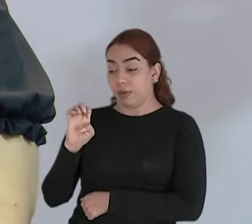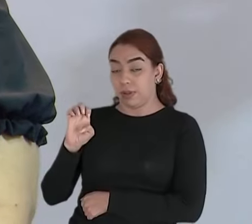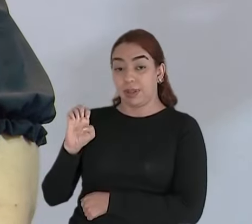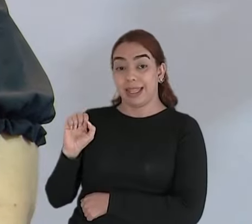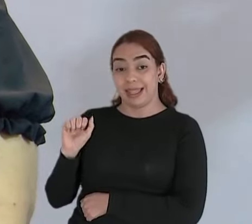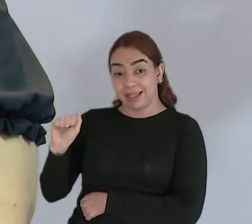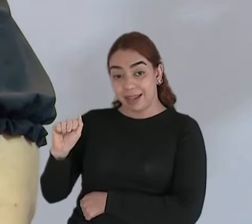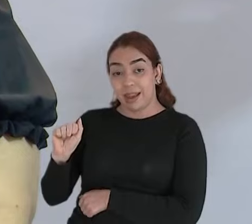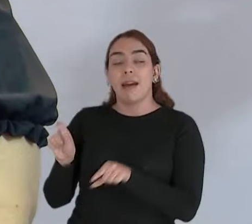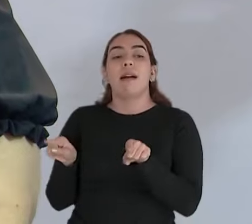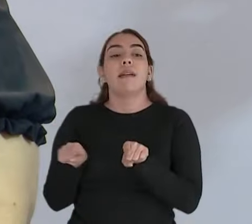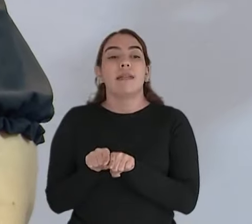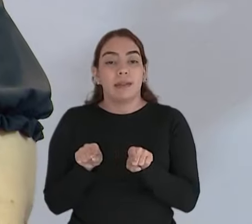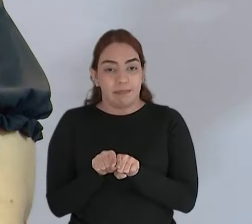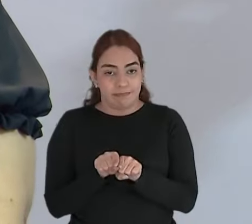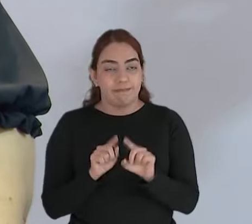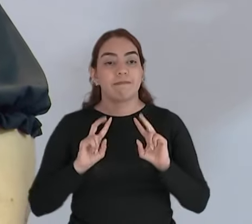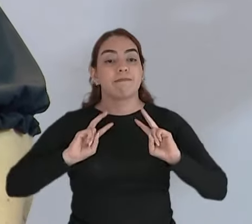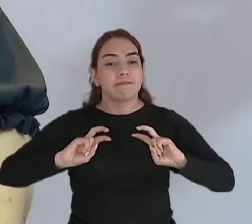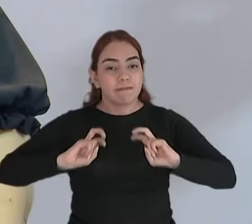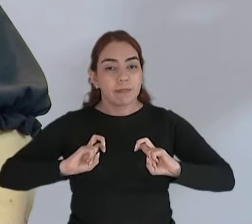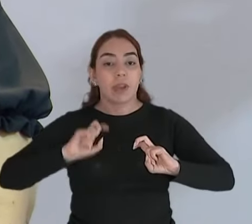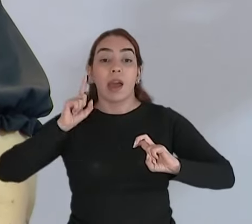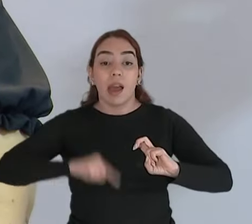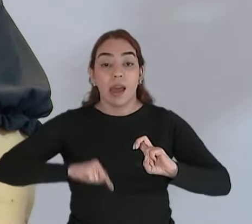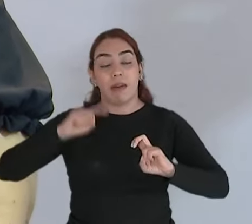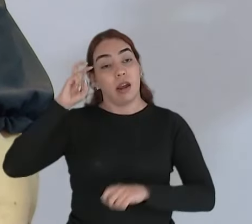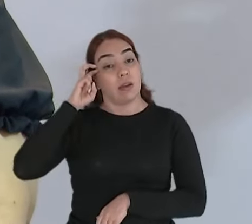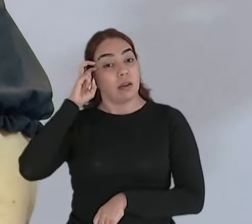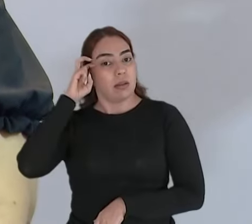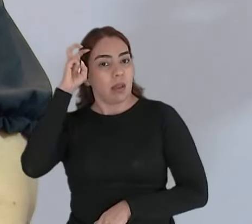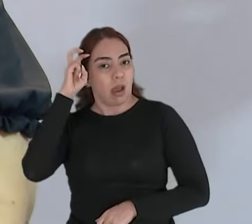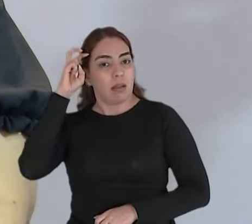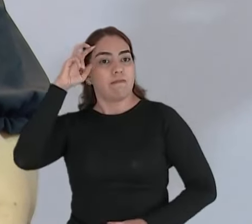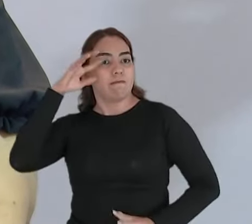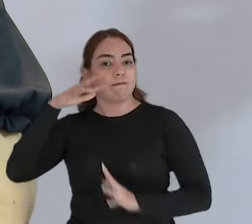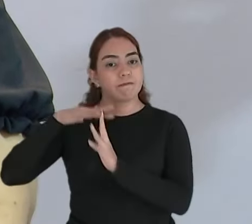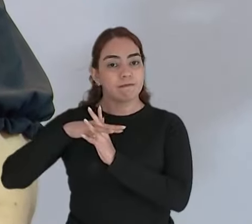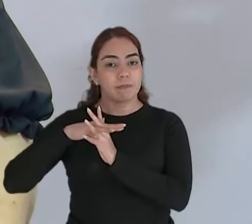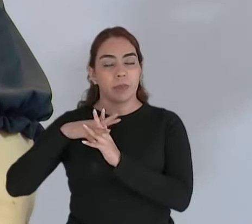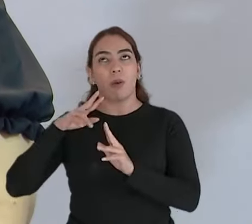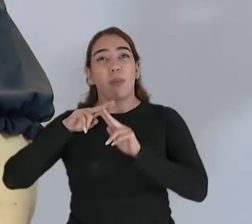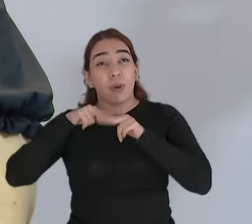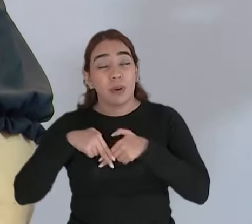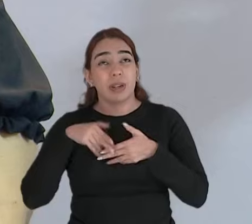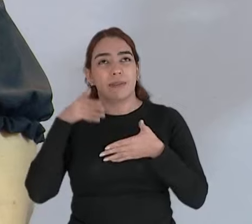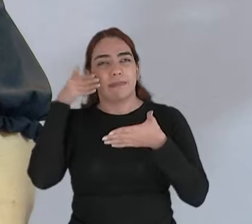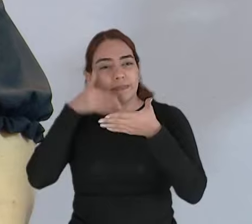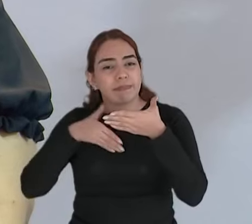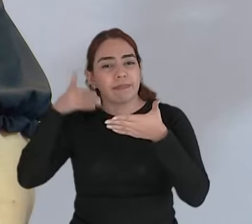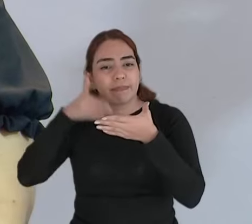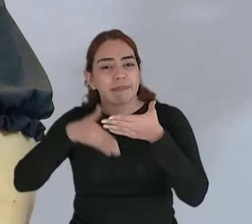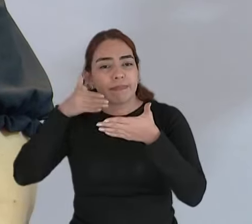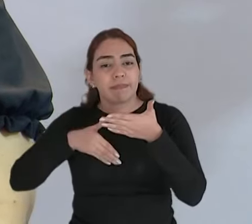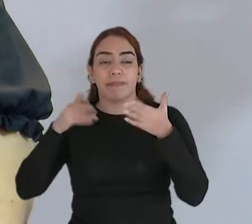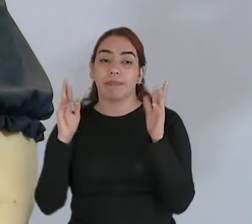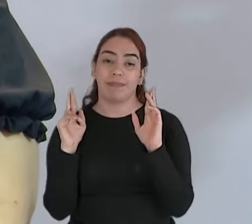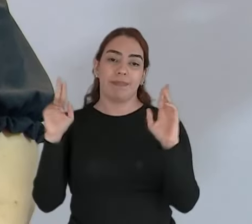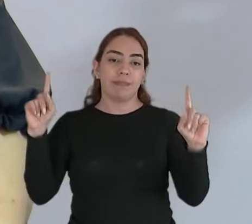também fui diagnosticada com as altas habilidades, né? Então, eu tinha uma dificuldade de aprendizagem sempre acima da média.